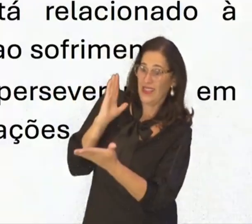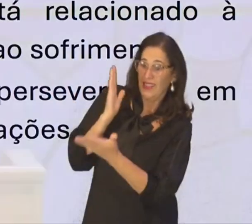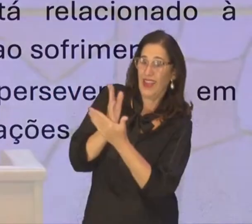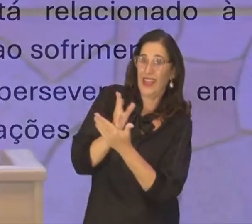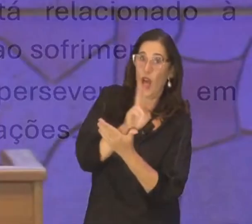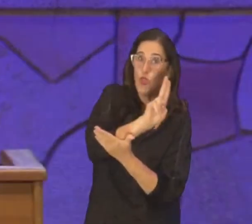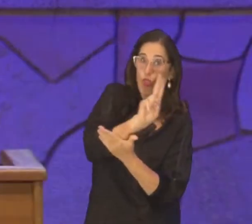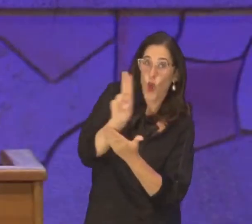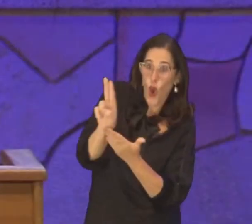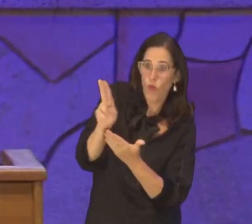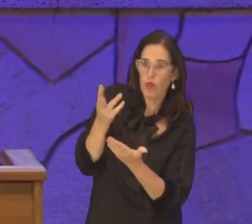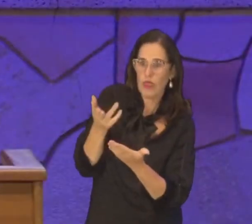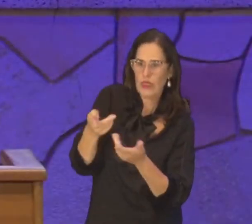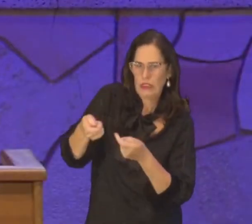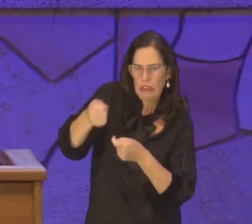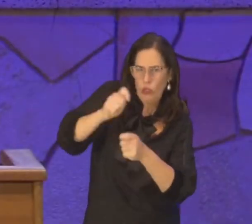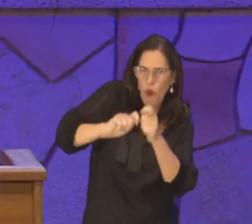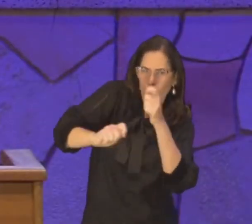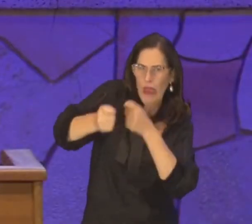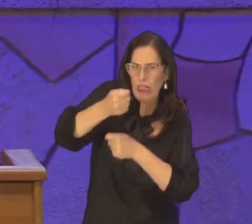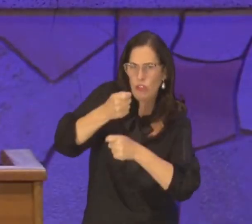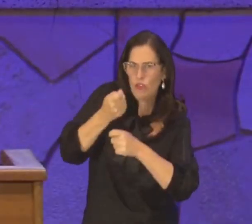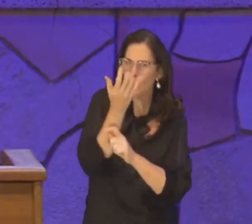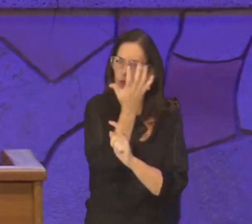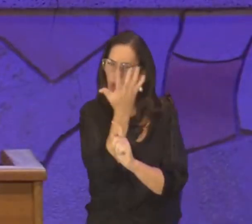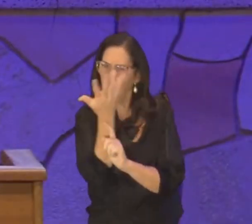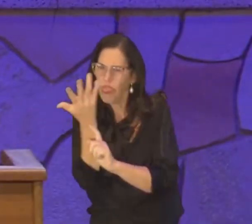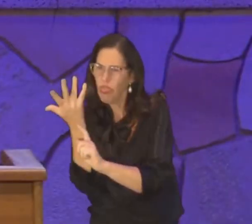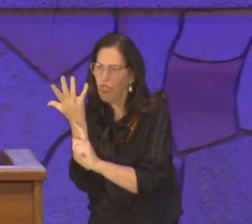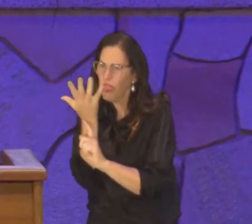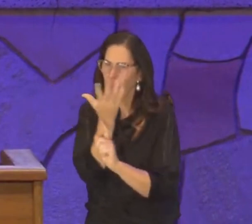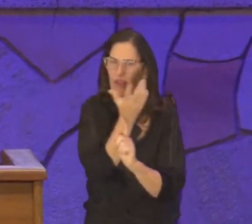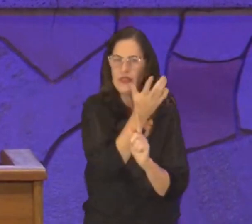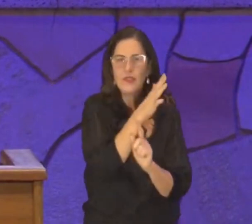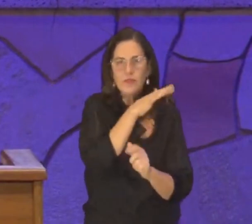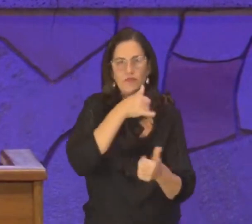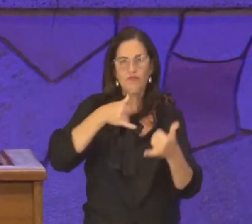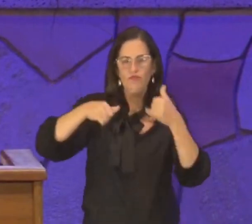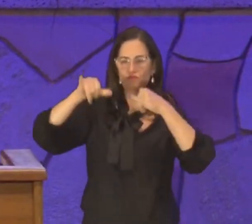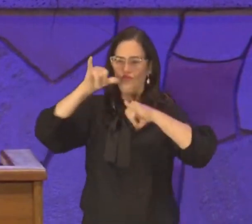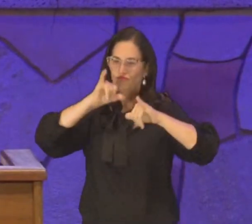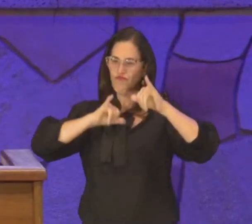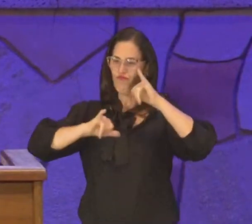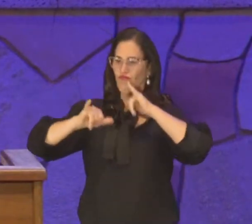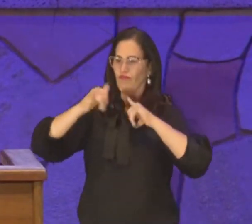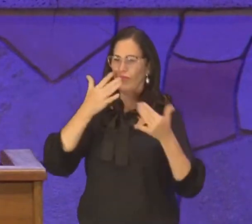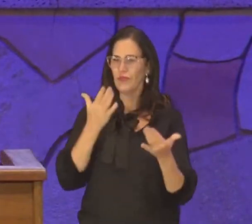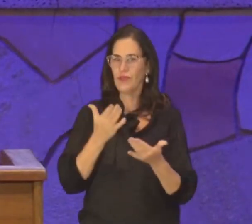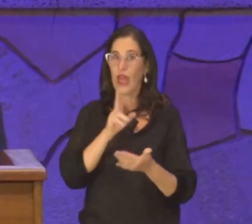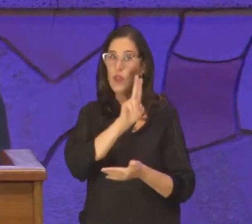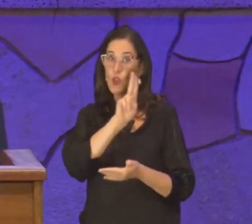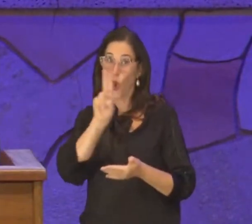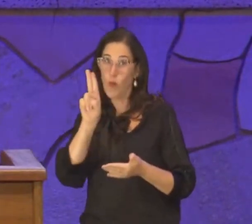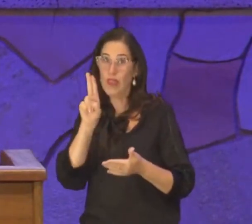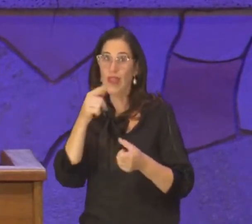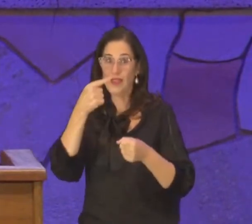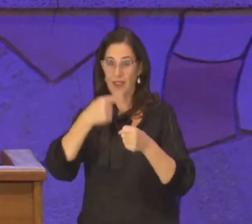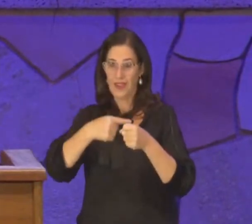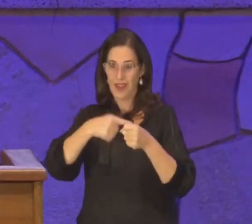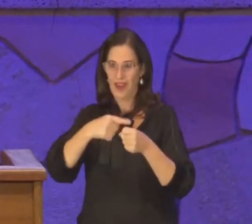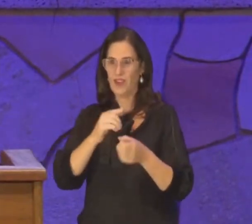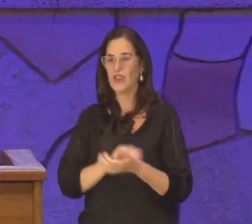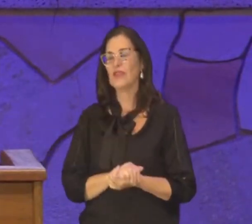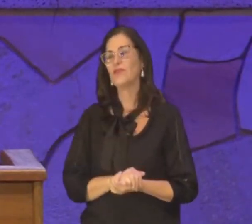nome ao comércio de mirra. Daí a origem desta palavra, dando